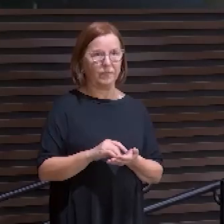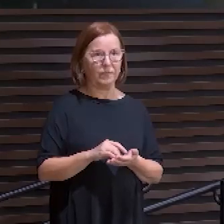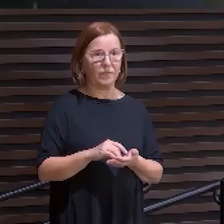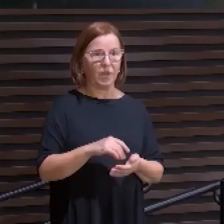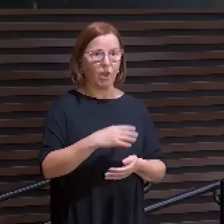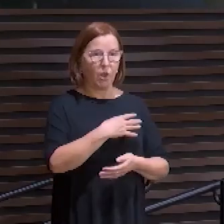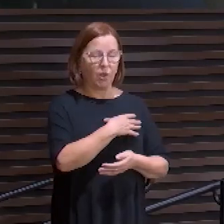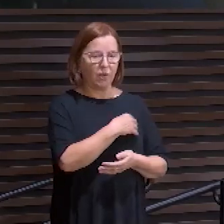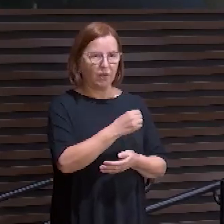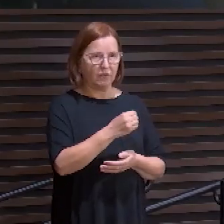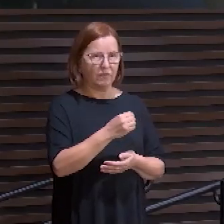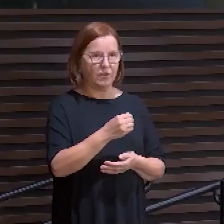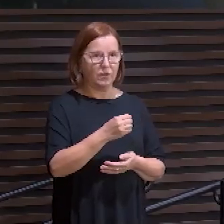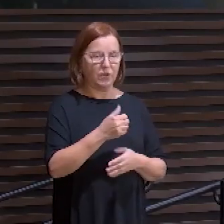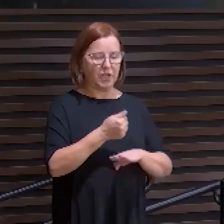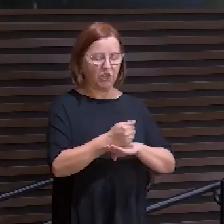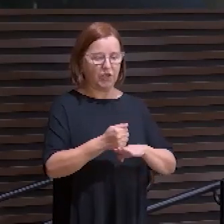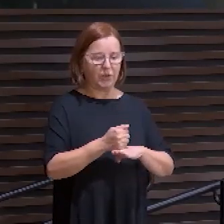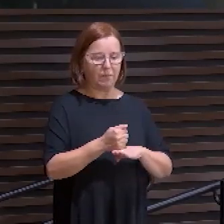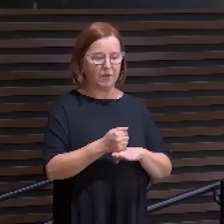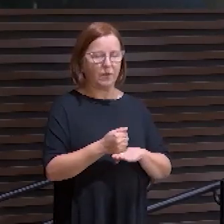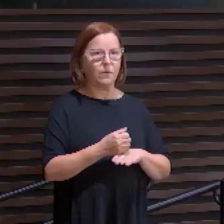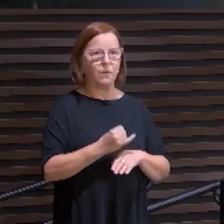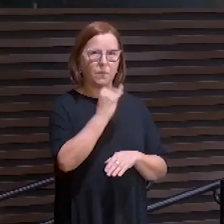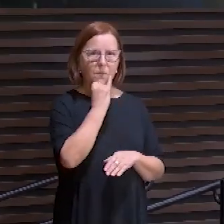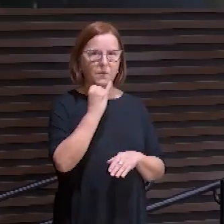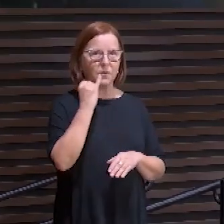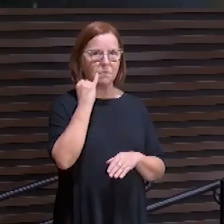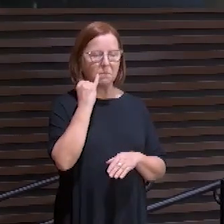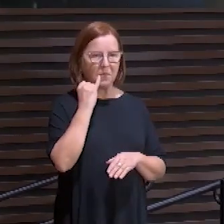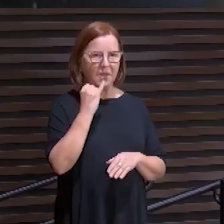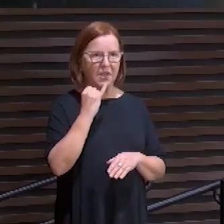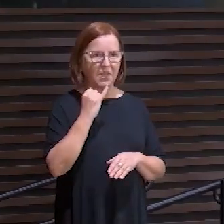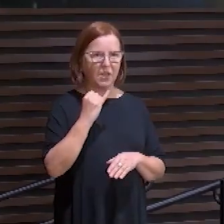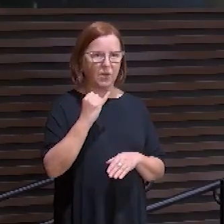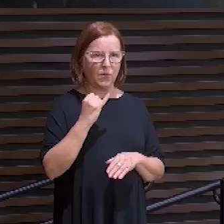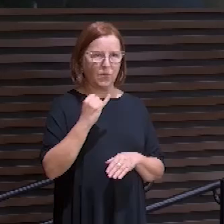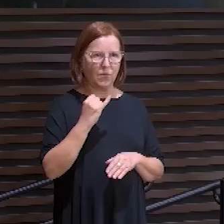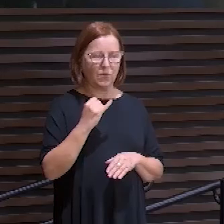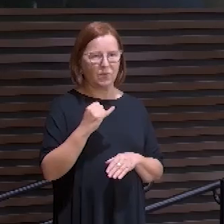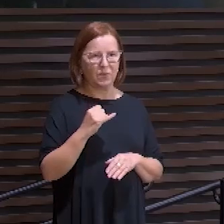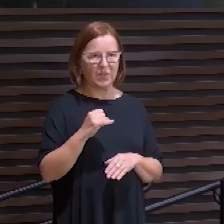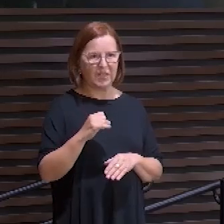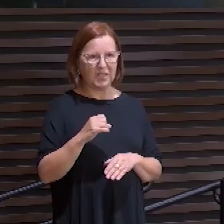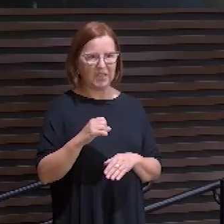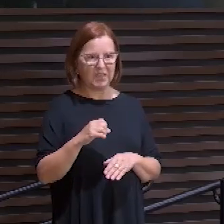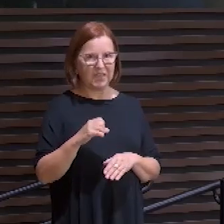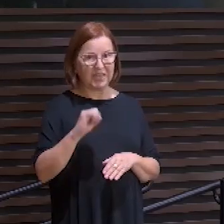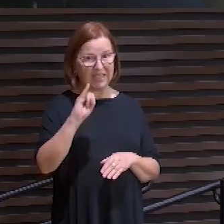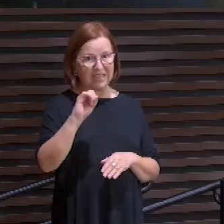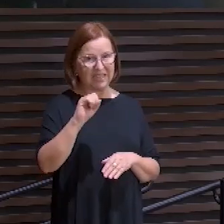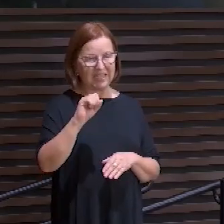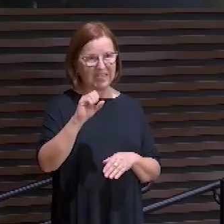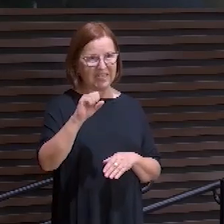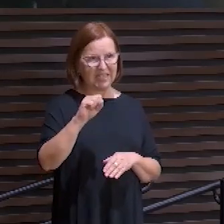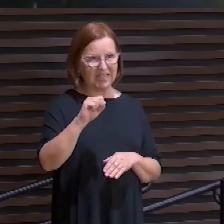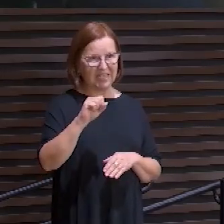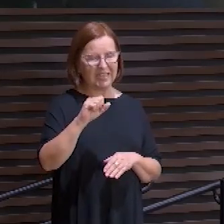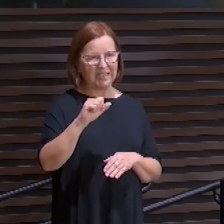Abraão, Ismael e Isaque, ainda que fossem irmãos, nunca se portaram como membros de uma mesma